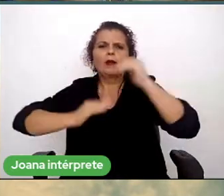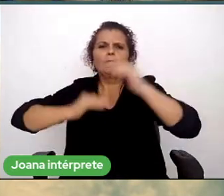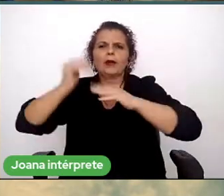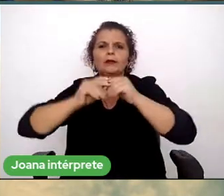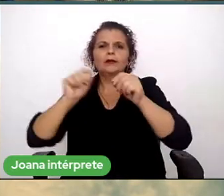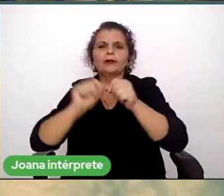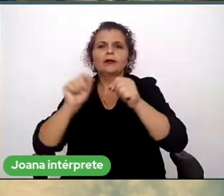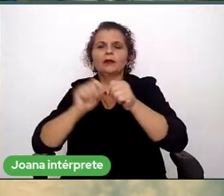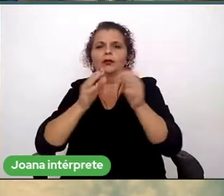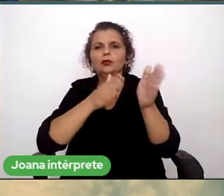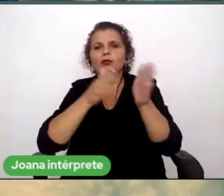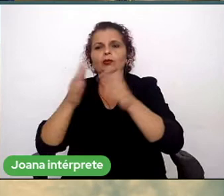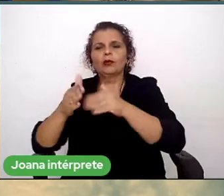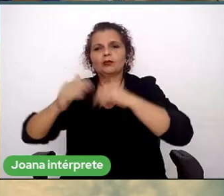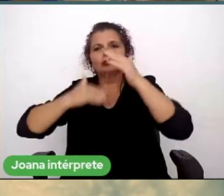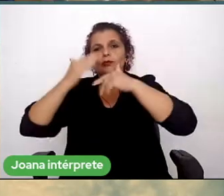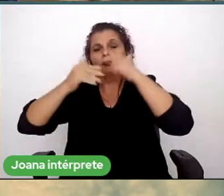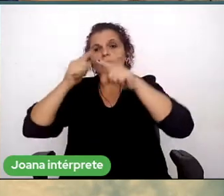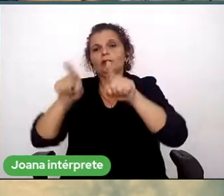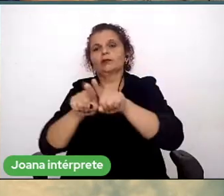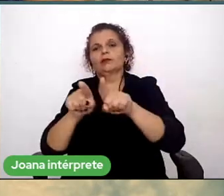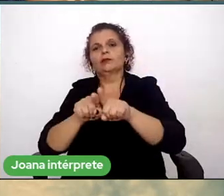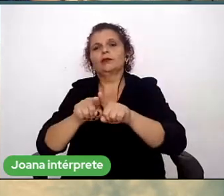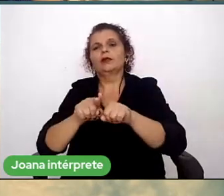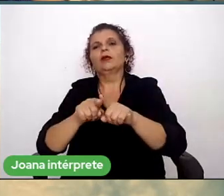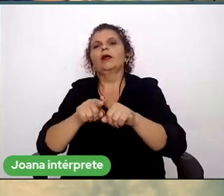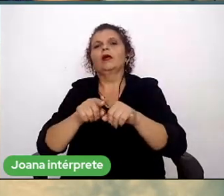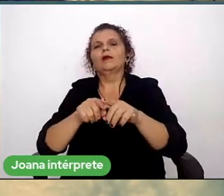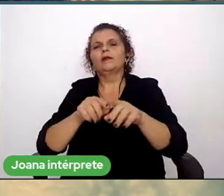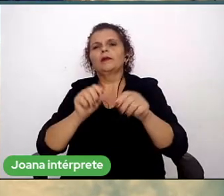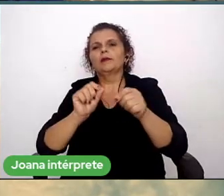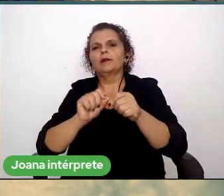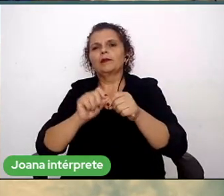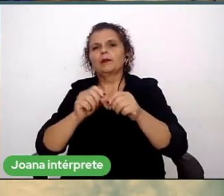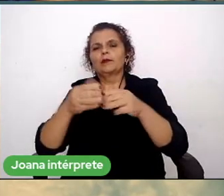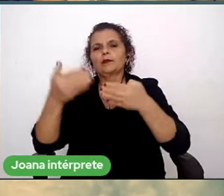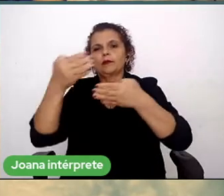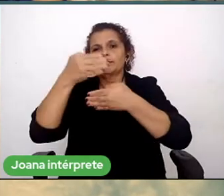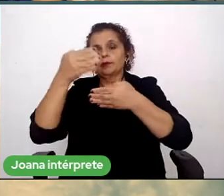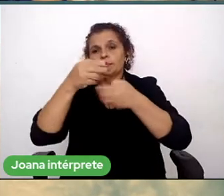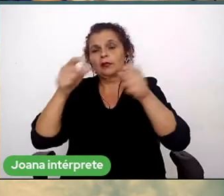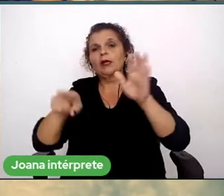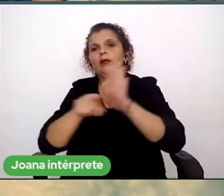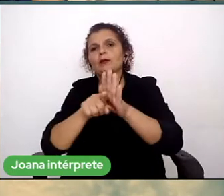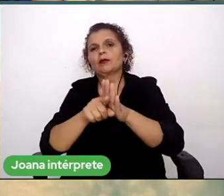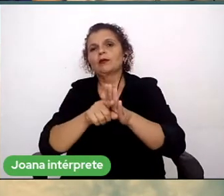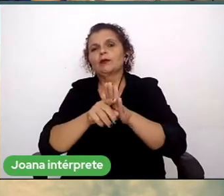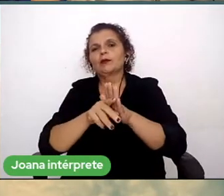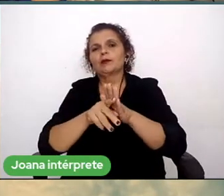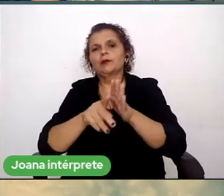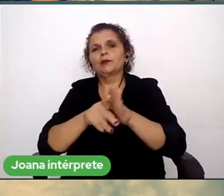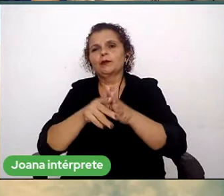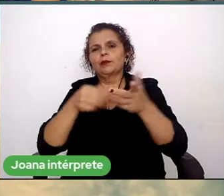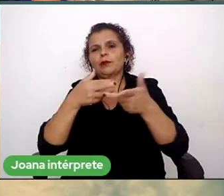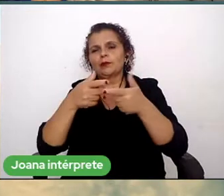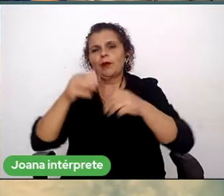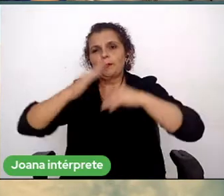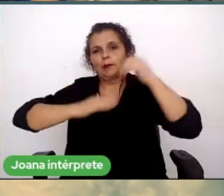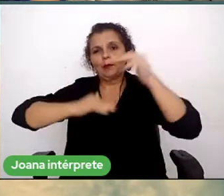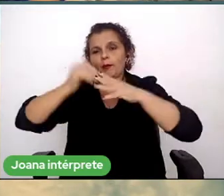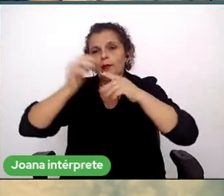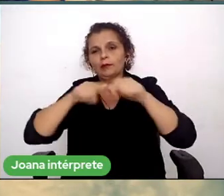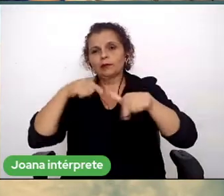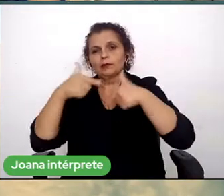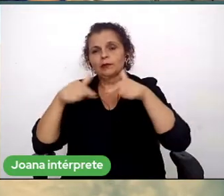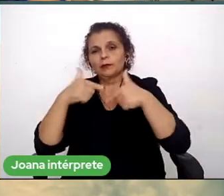chamou durante o desenvolvimento entregas ele sente a passa por próximos acho que foram especificamente um de algumas das práticas de modo de